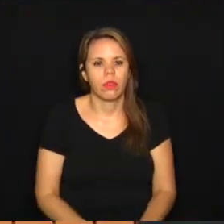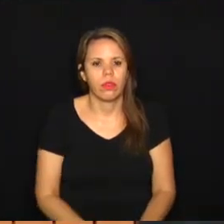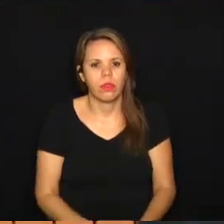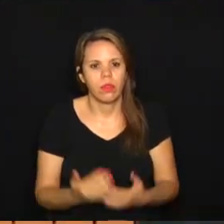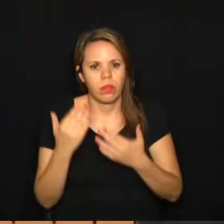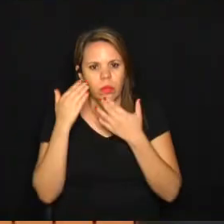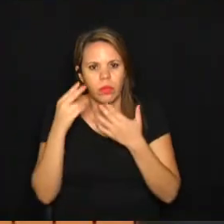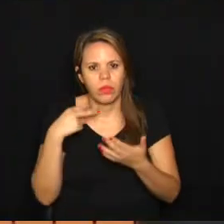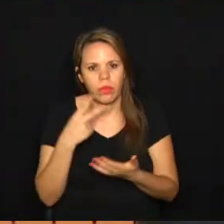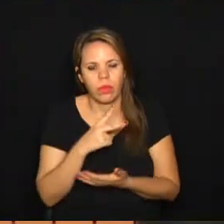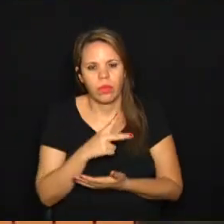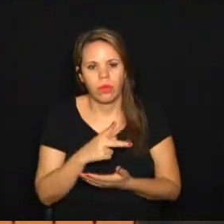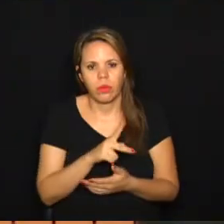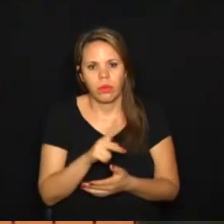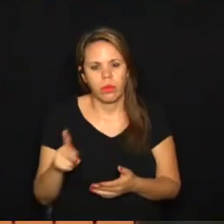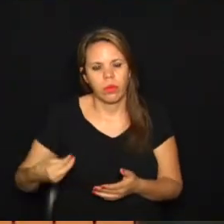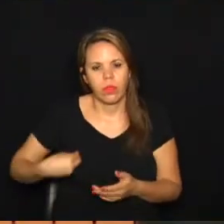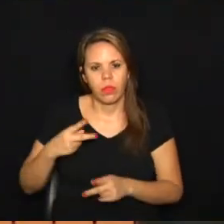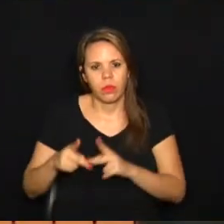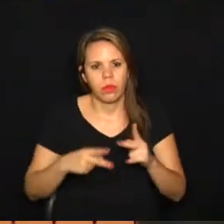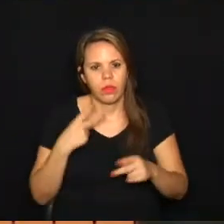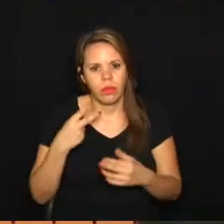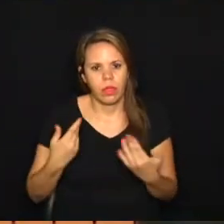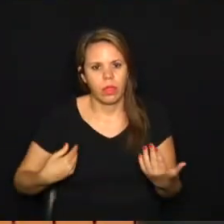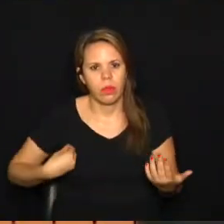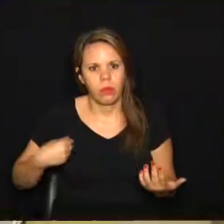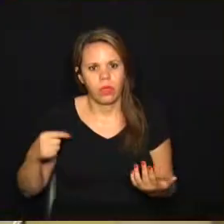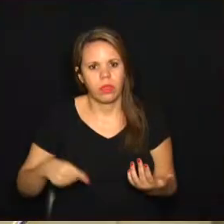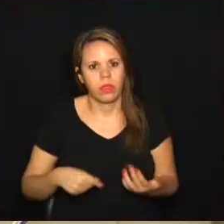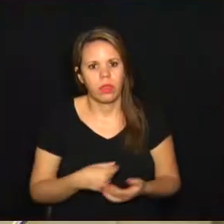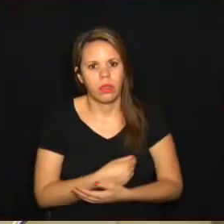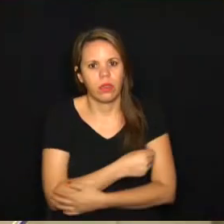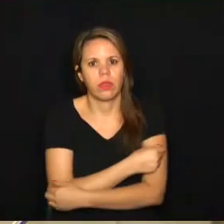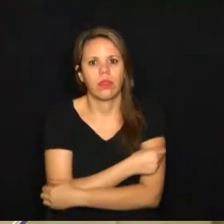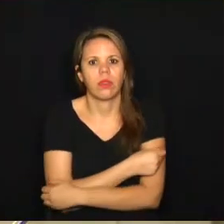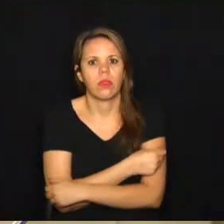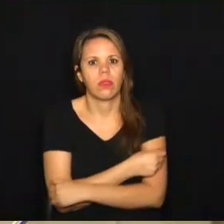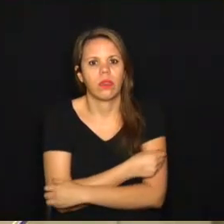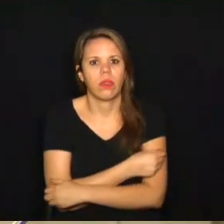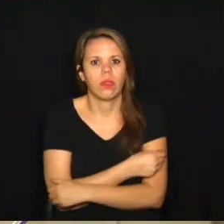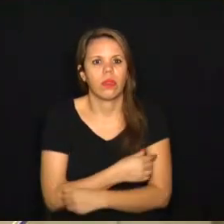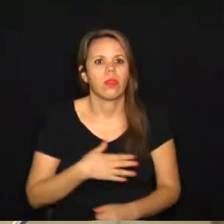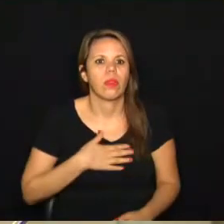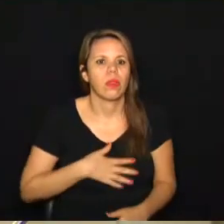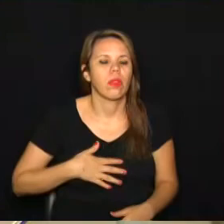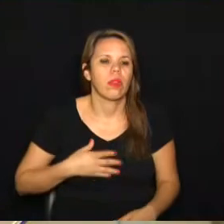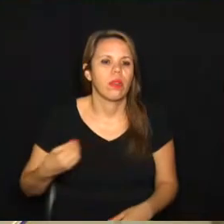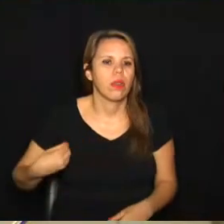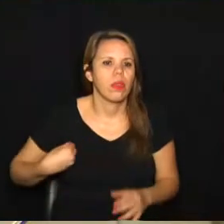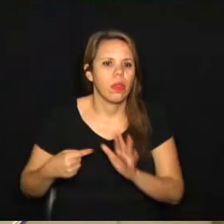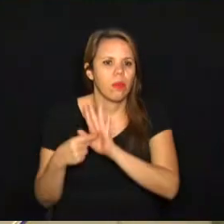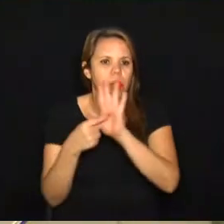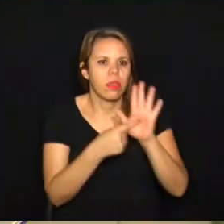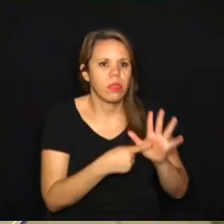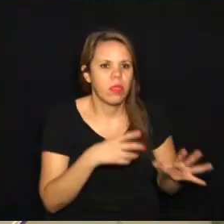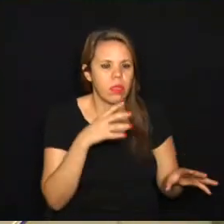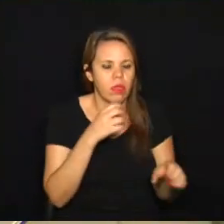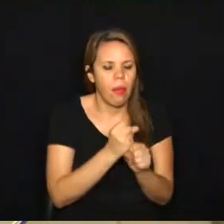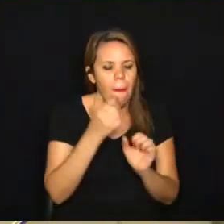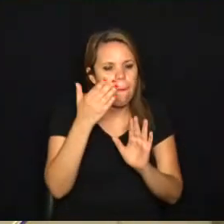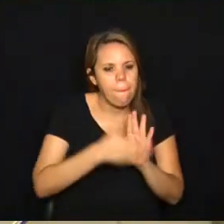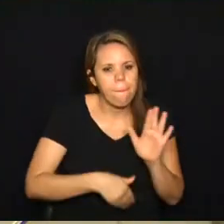Obrigado, vereador. Obrigado a presença dos demais vereadores aqui presentes. É uma satisfação estarmos aqui apresentando os números de